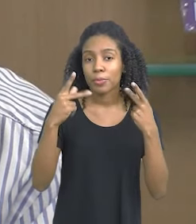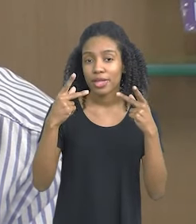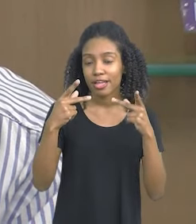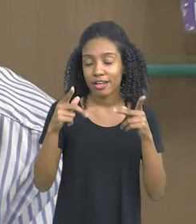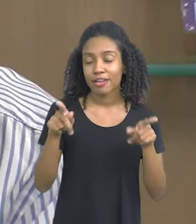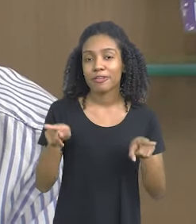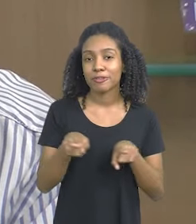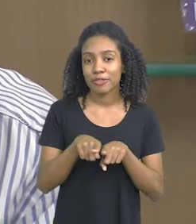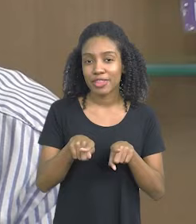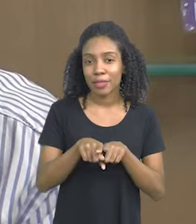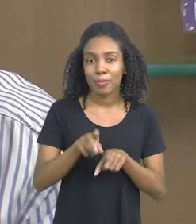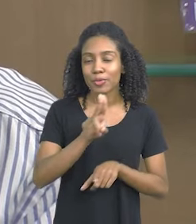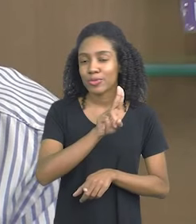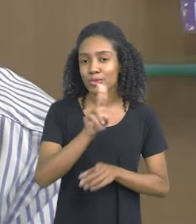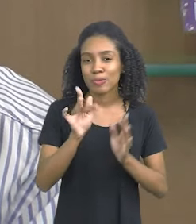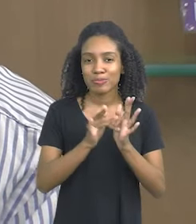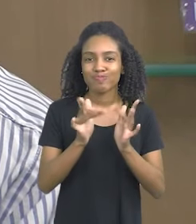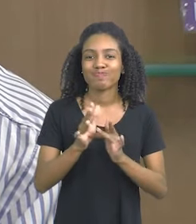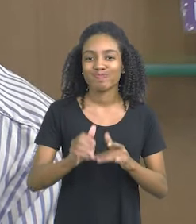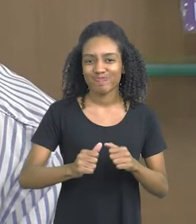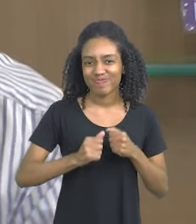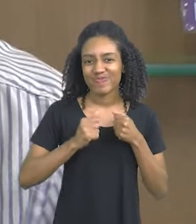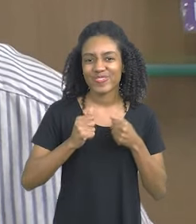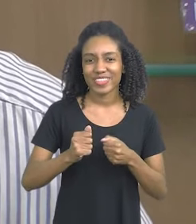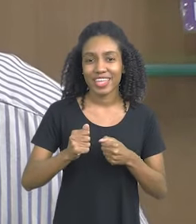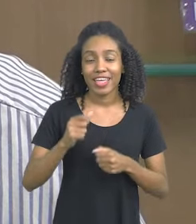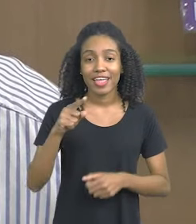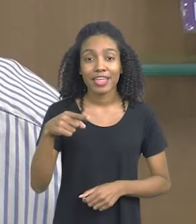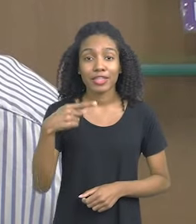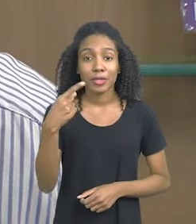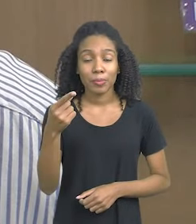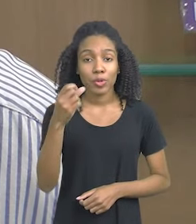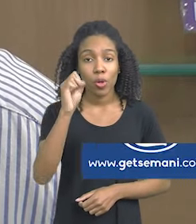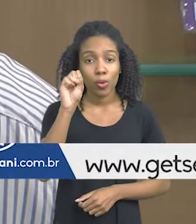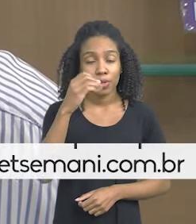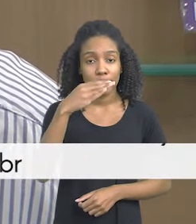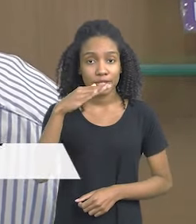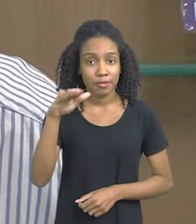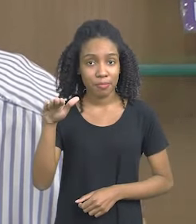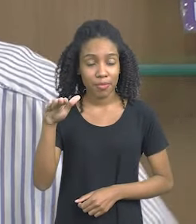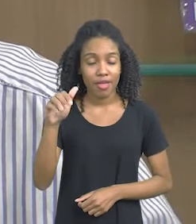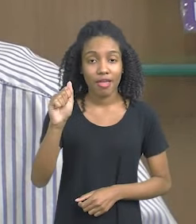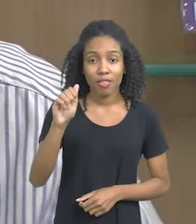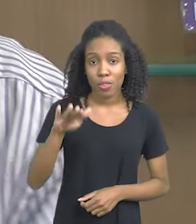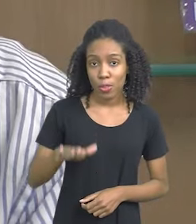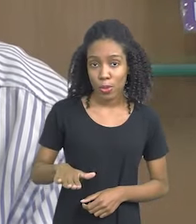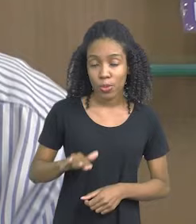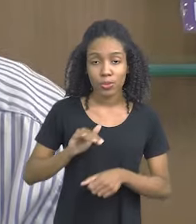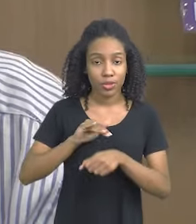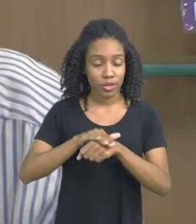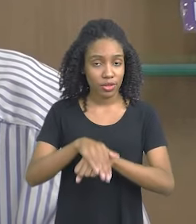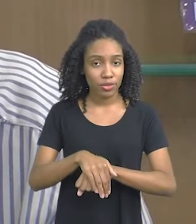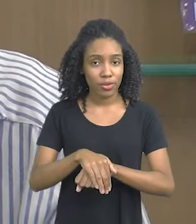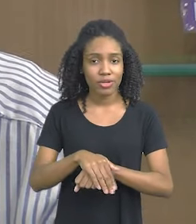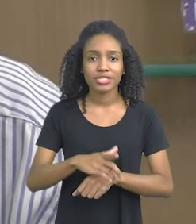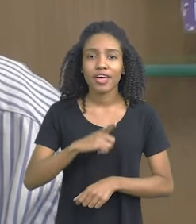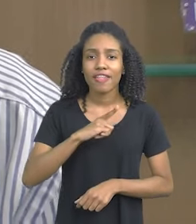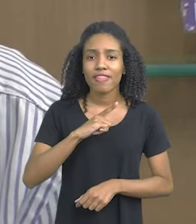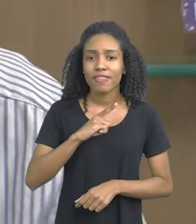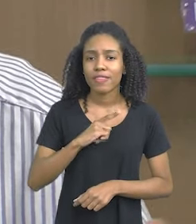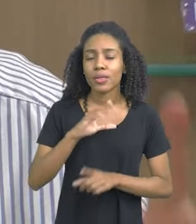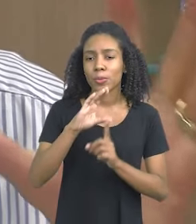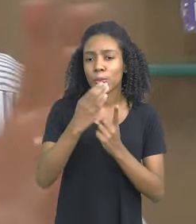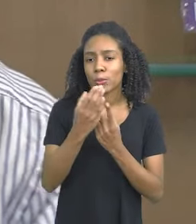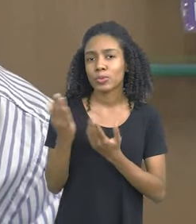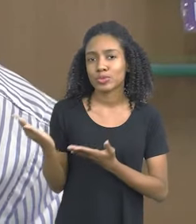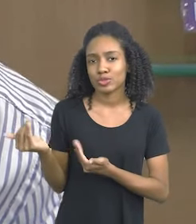de Jesus. E às 20h15, Caixa d'Água Jovem. Você agora não tem como não ficar em casa.